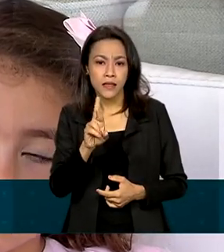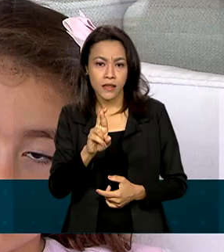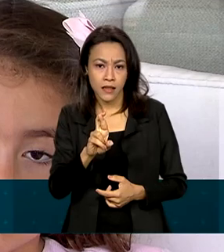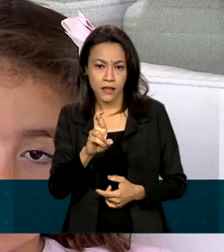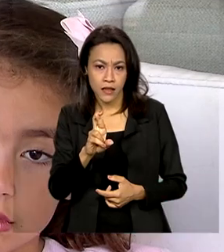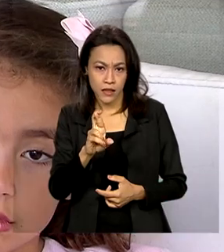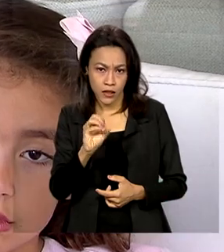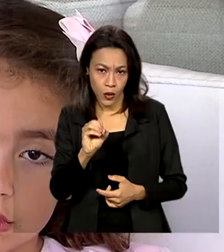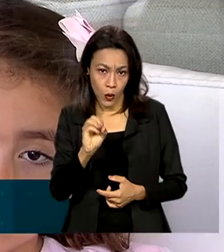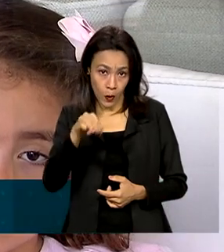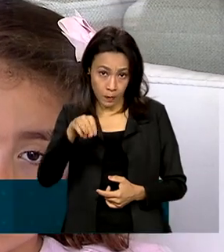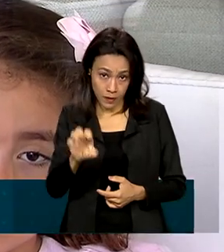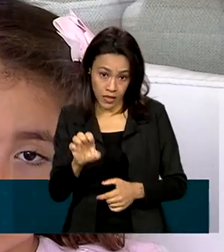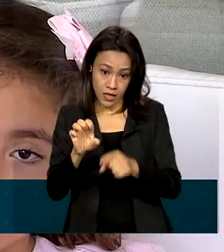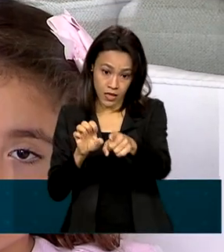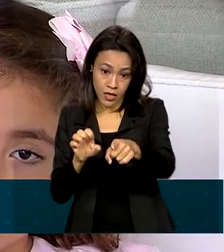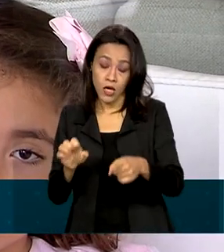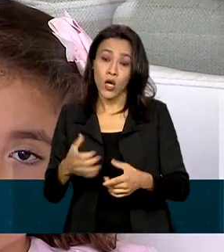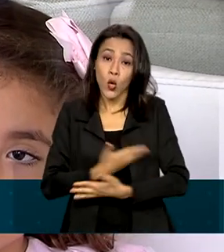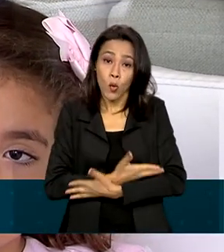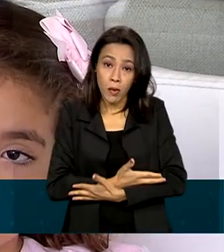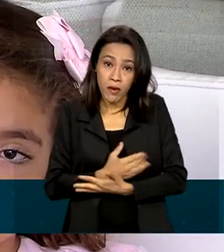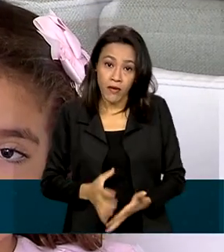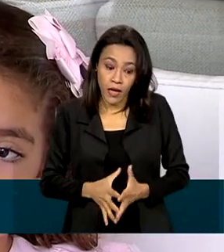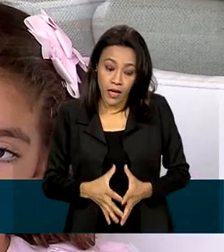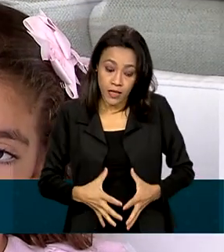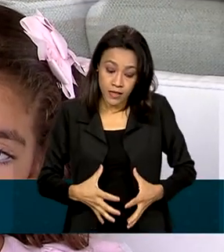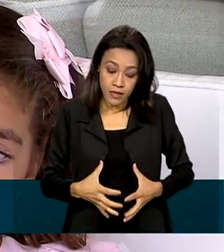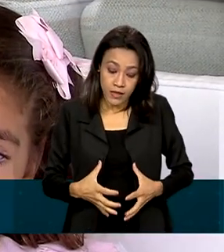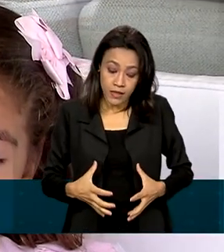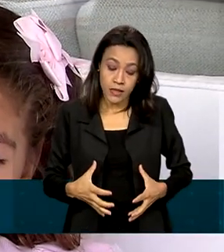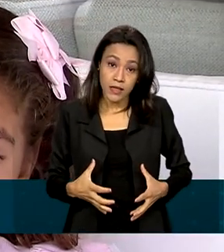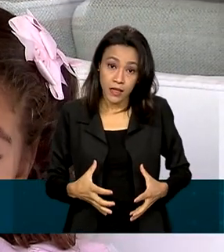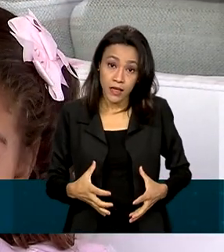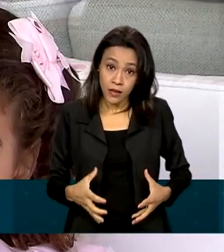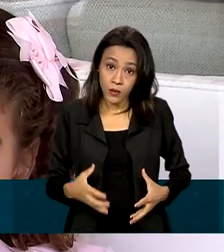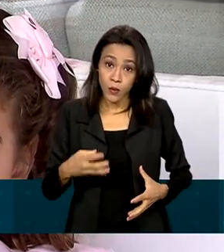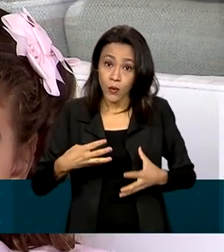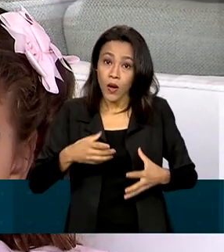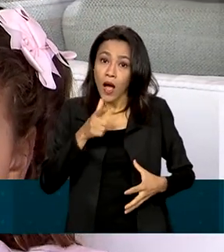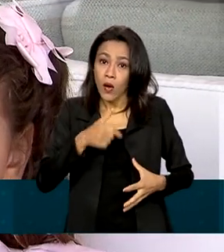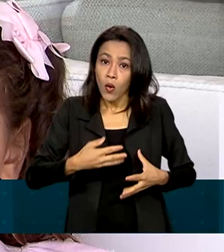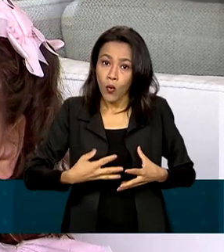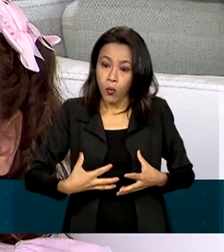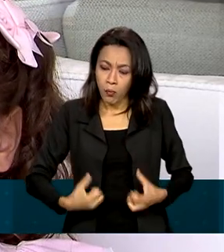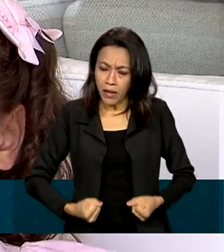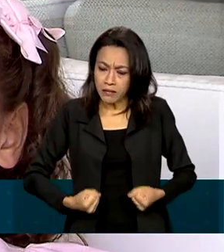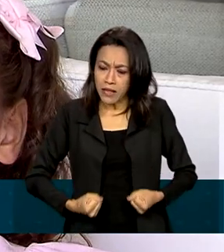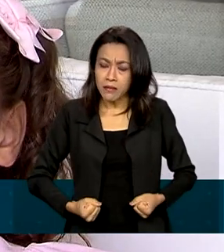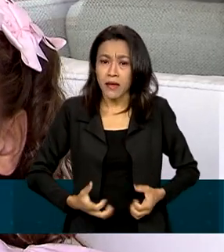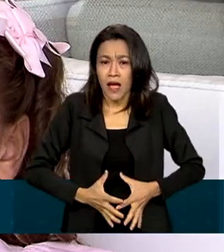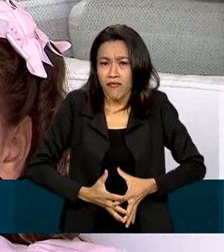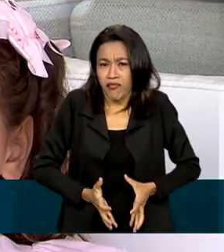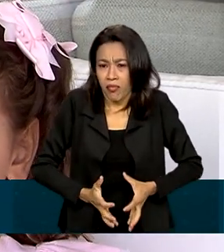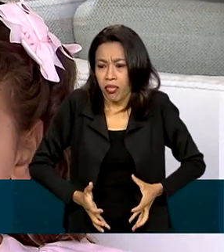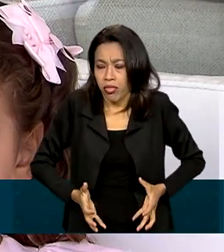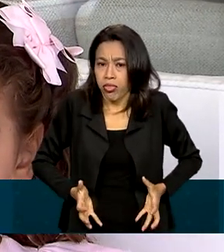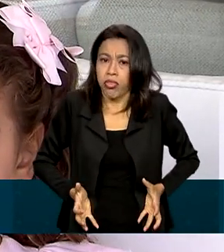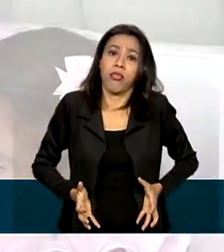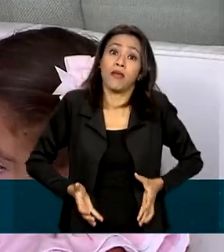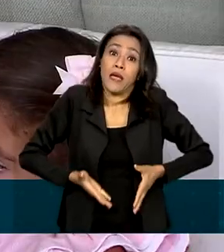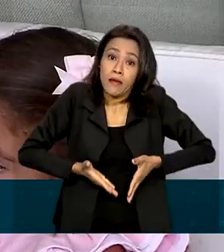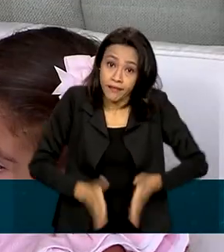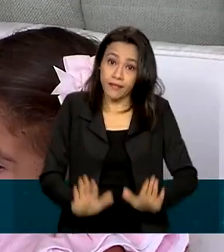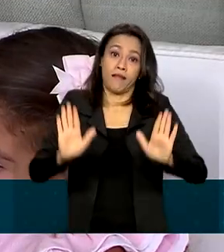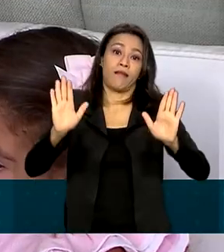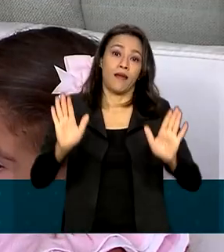incompetente. Então, à medida que o bebê vai crescendo, né, o líquido vai pesando, o colo do útero não vai resistindo, ele vai abrindo e entra em trabalho de parto.